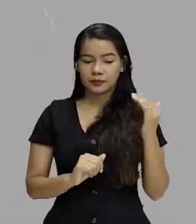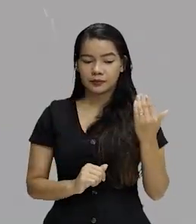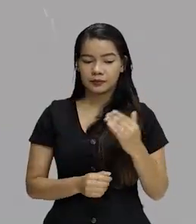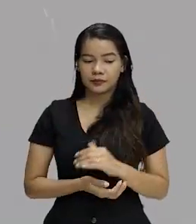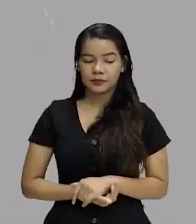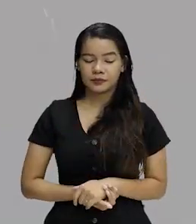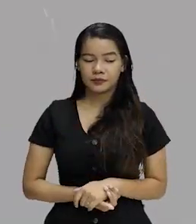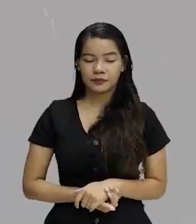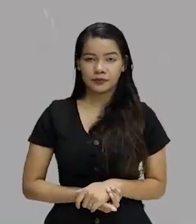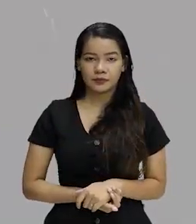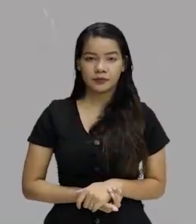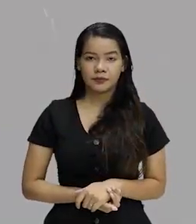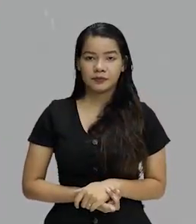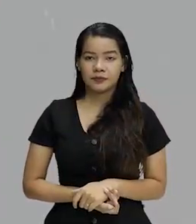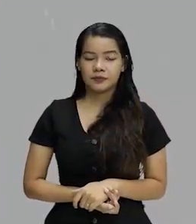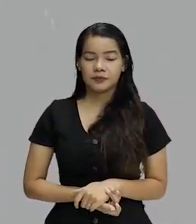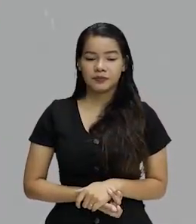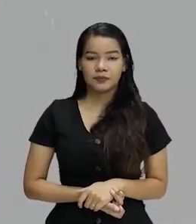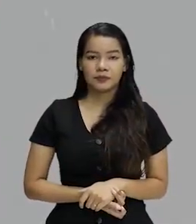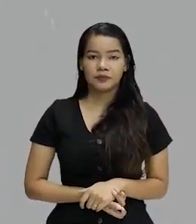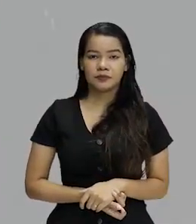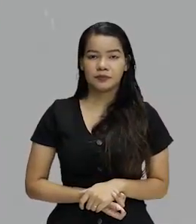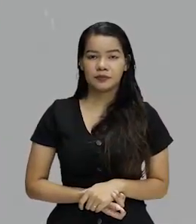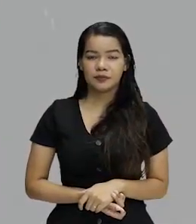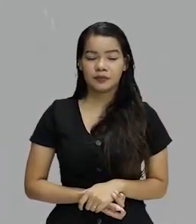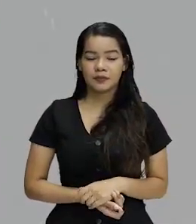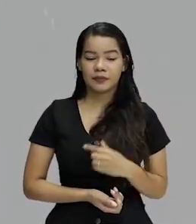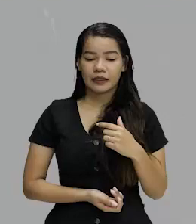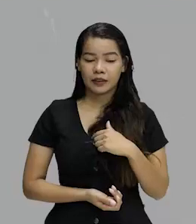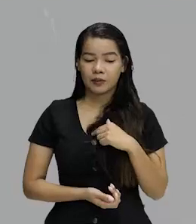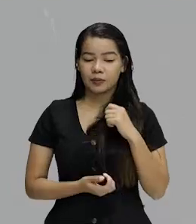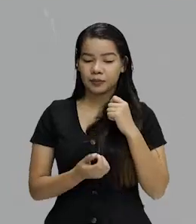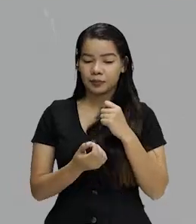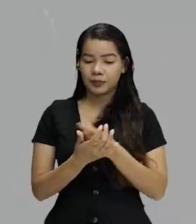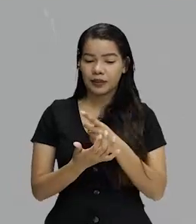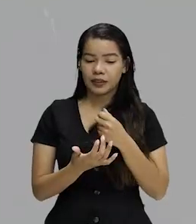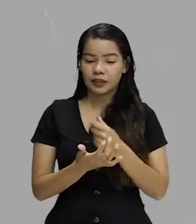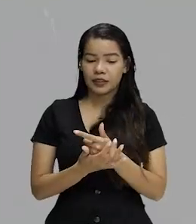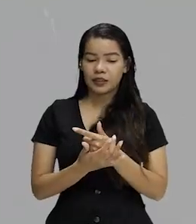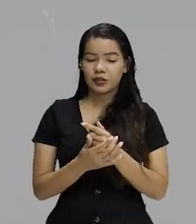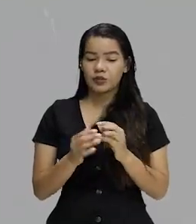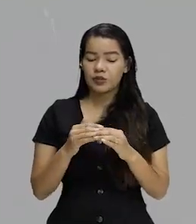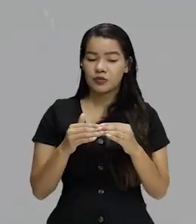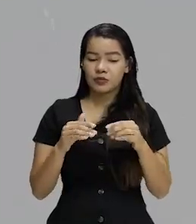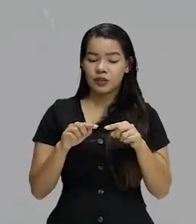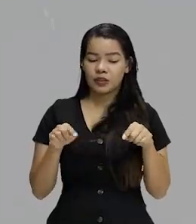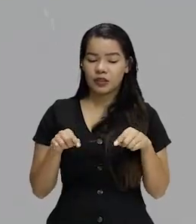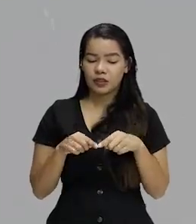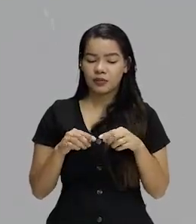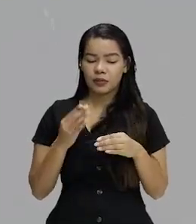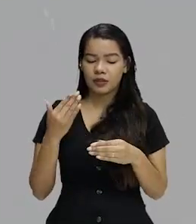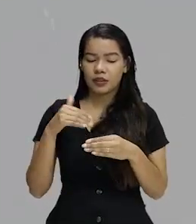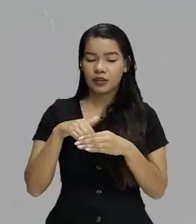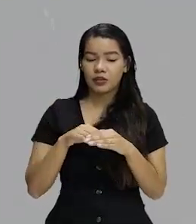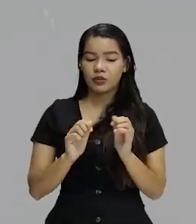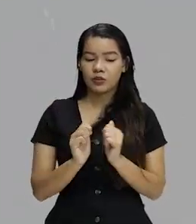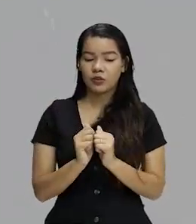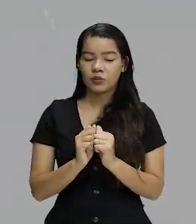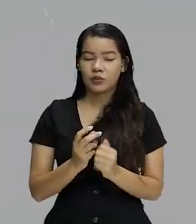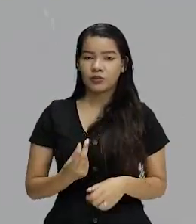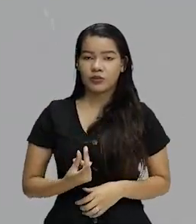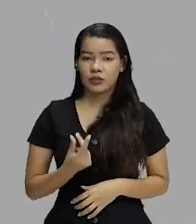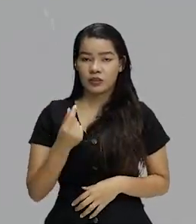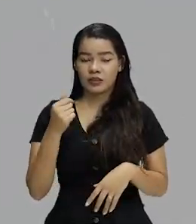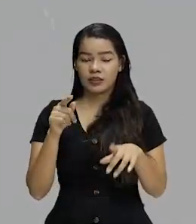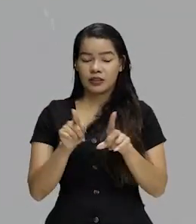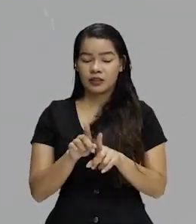situação. I will pay for the tickets with cash. Eu pagarei os bilhetes com dinheiro. Então, também é uma decisão.